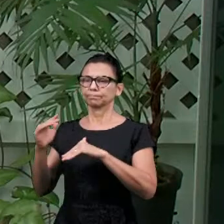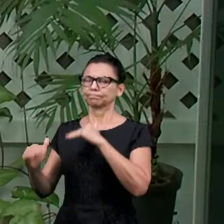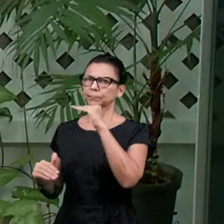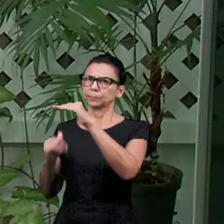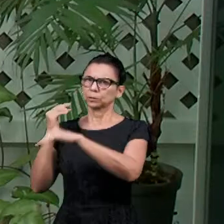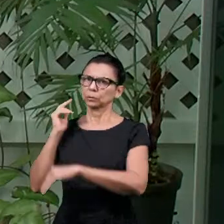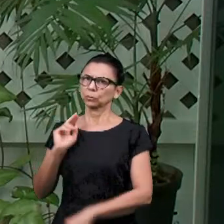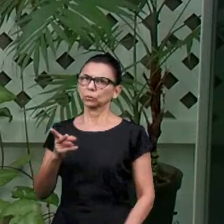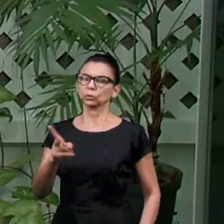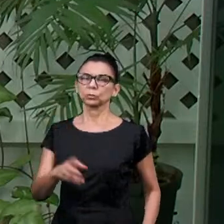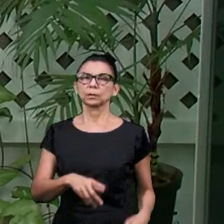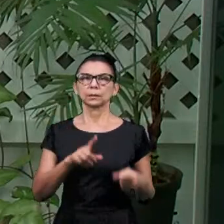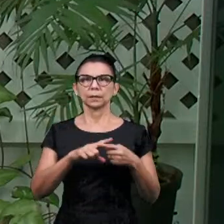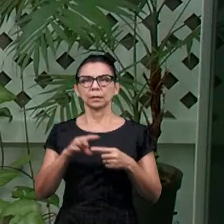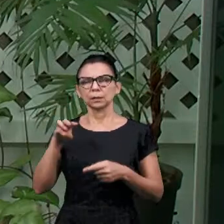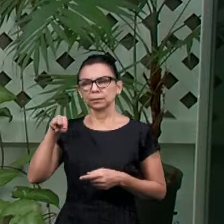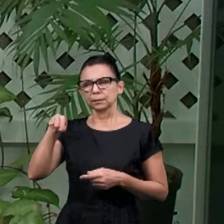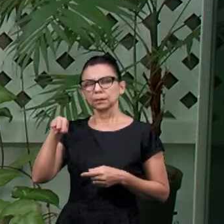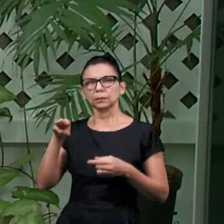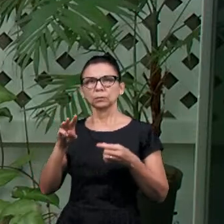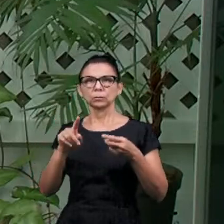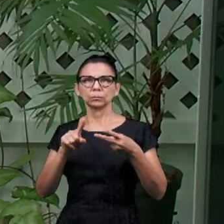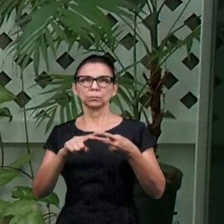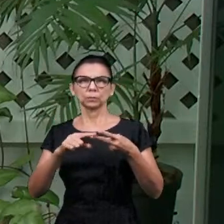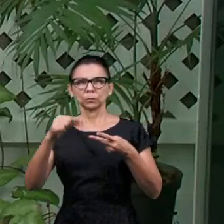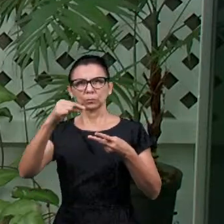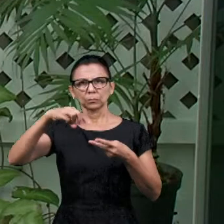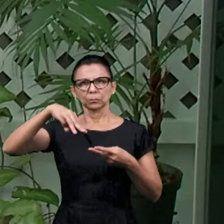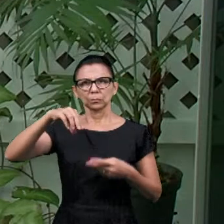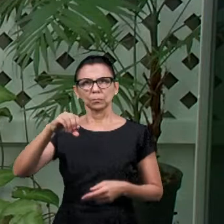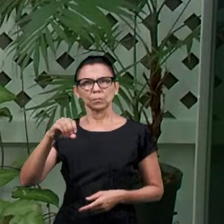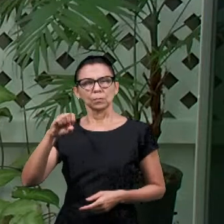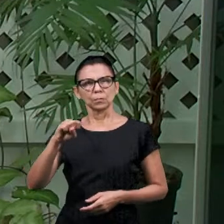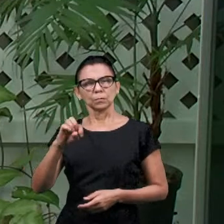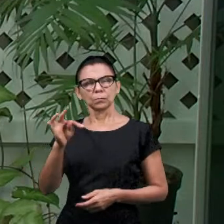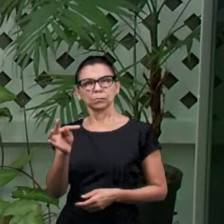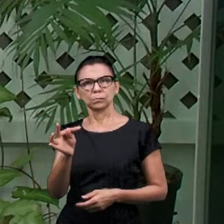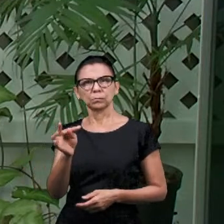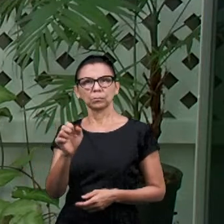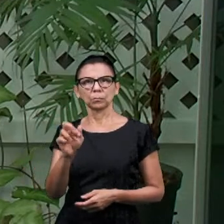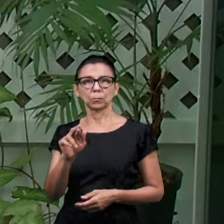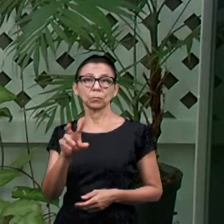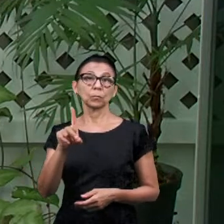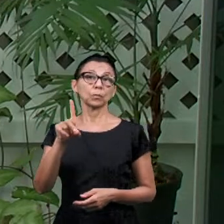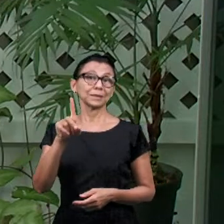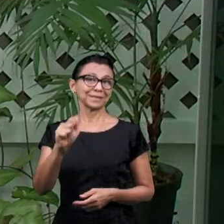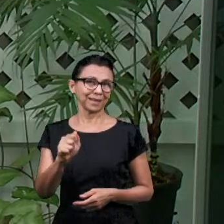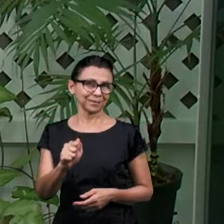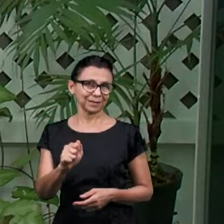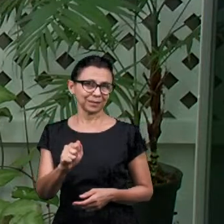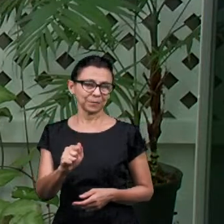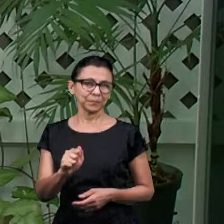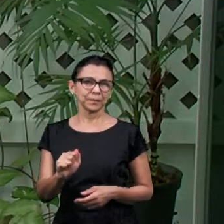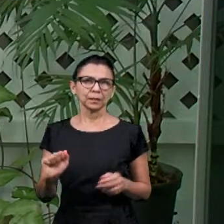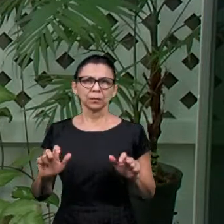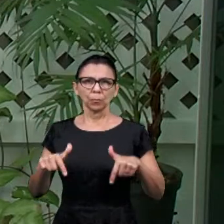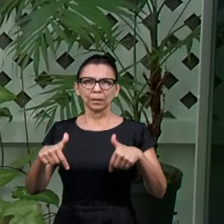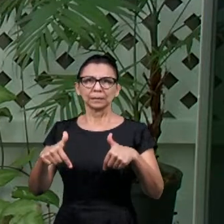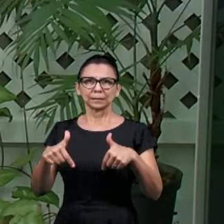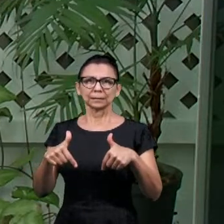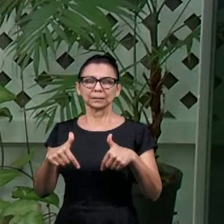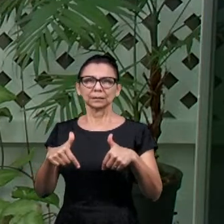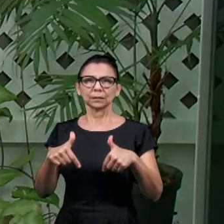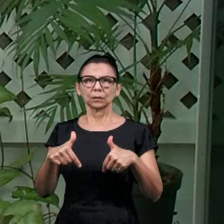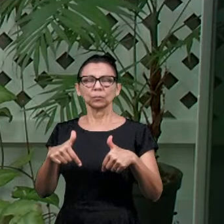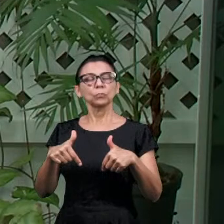tem o trigo, ela tem a mostarda, então ela tem a operação tripla, não é? Que é